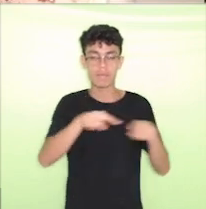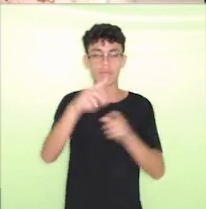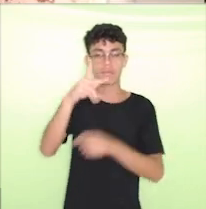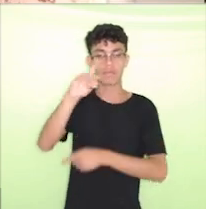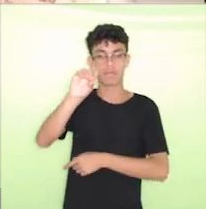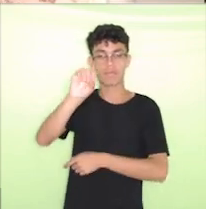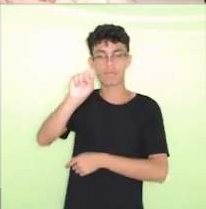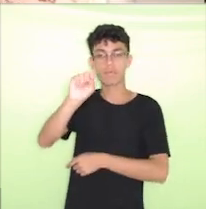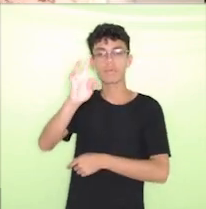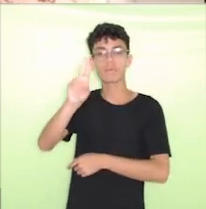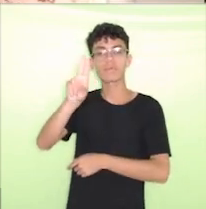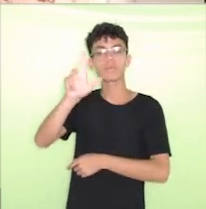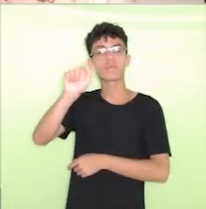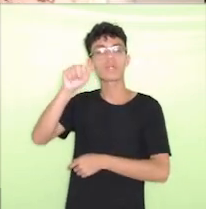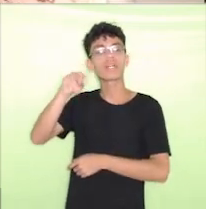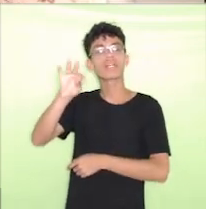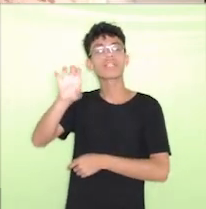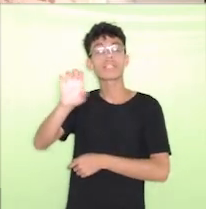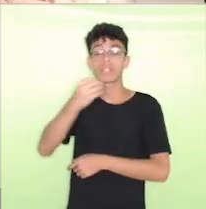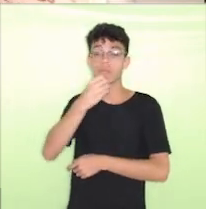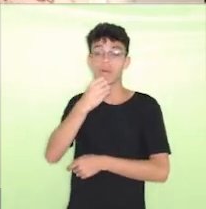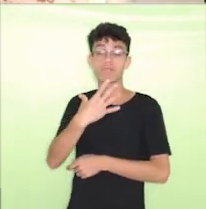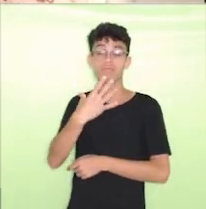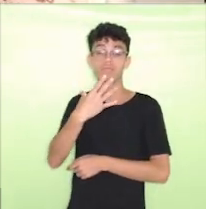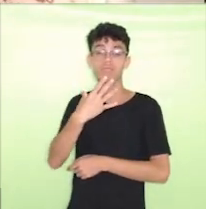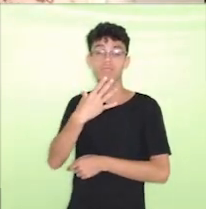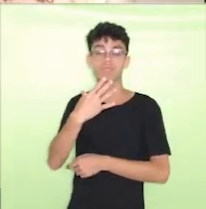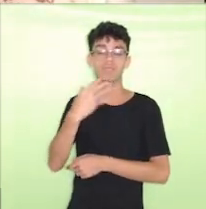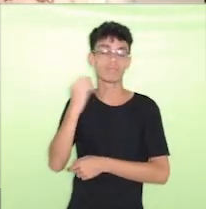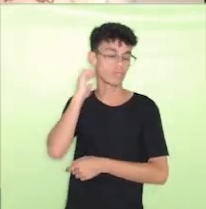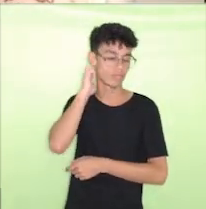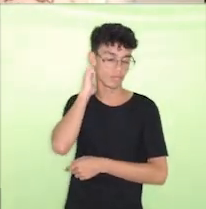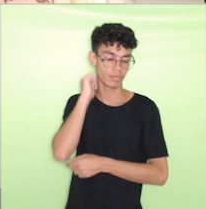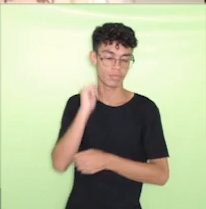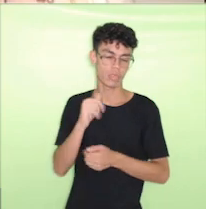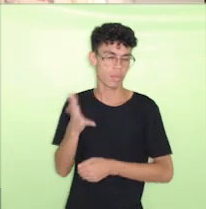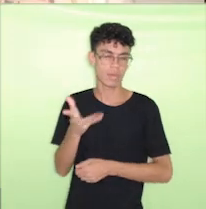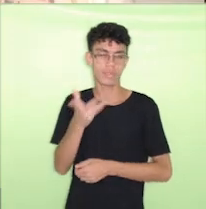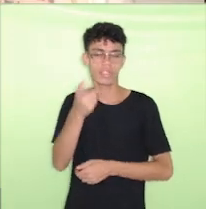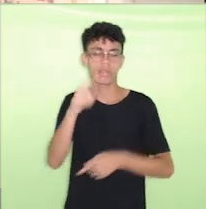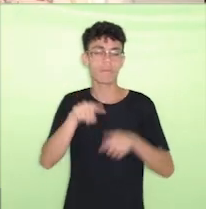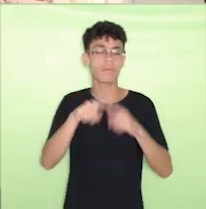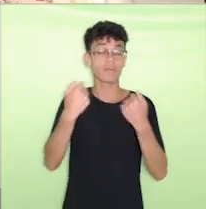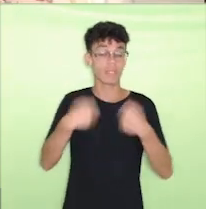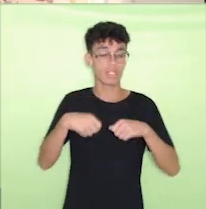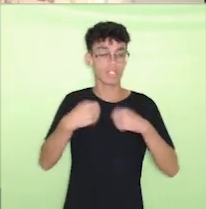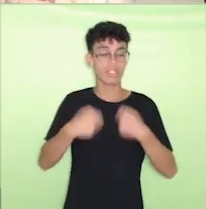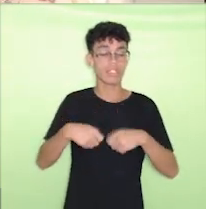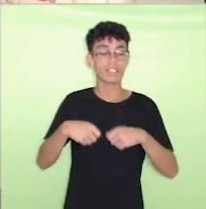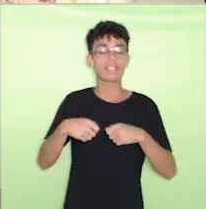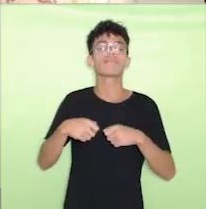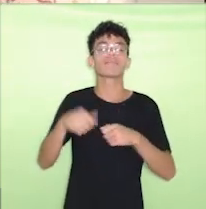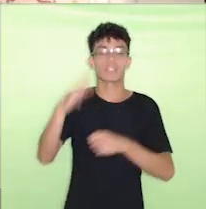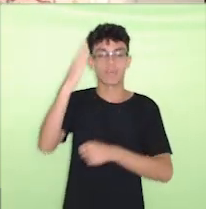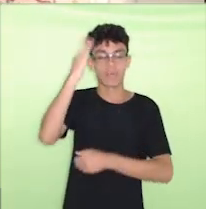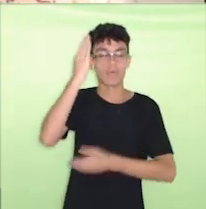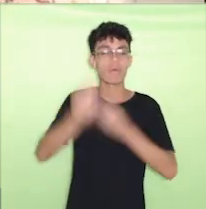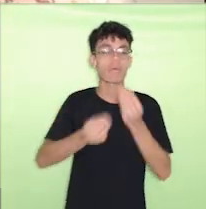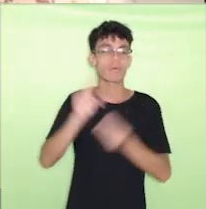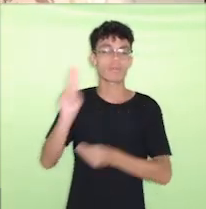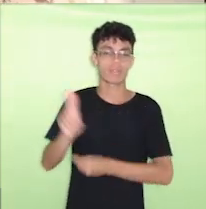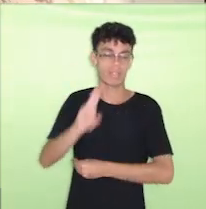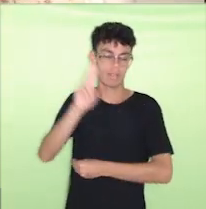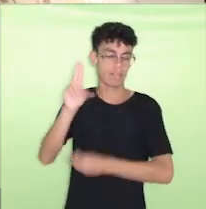bom. Uma vocação de liderança. No entanto, é preciso saber aproveitá-la. Conduzir, sim, se isso lhe foi